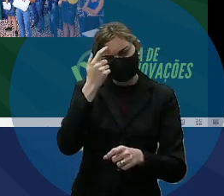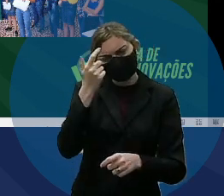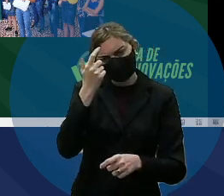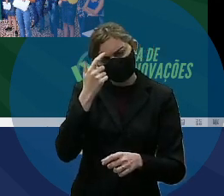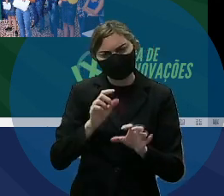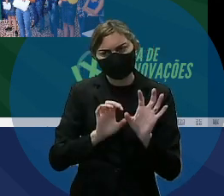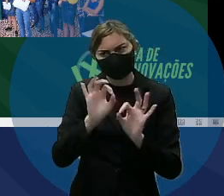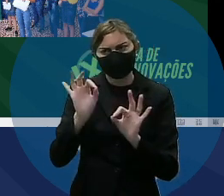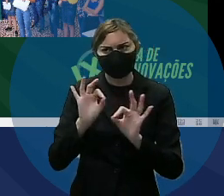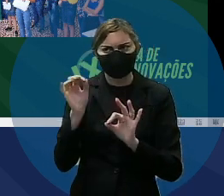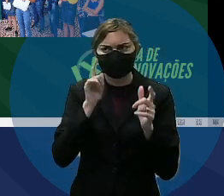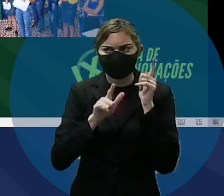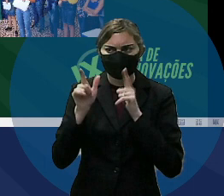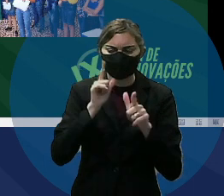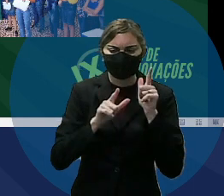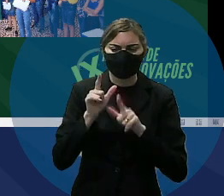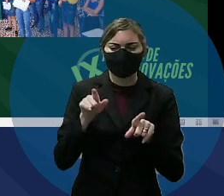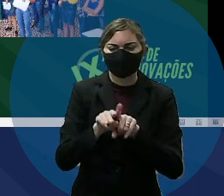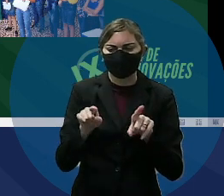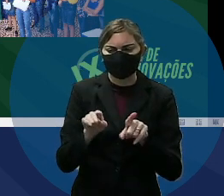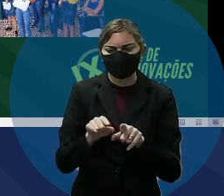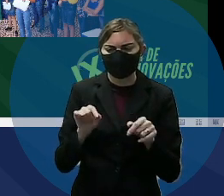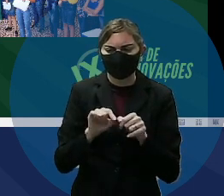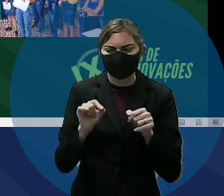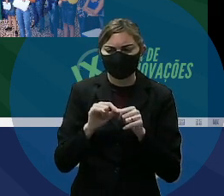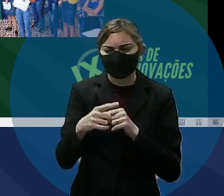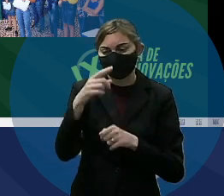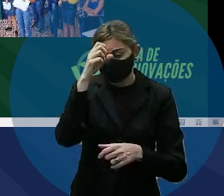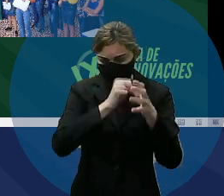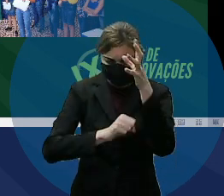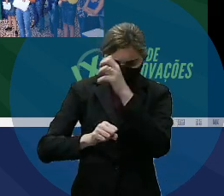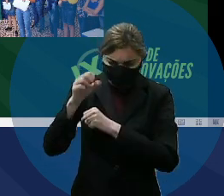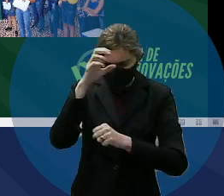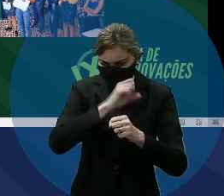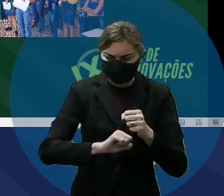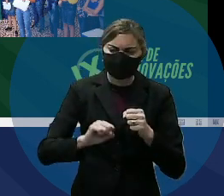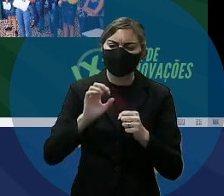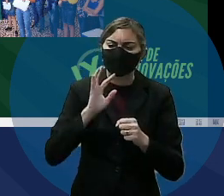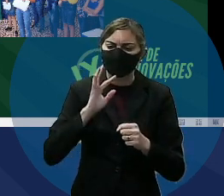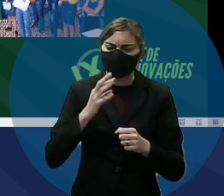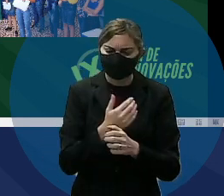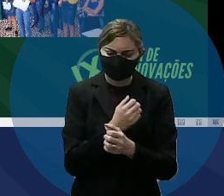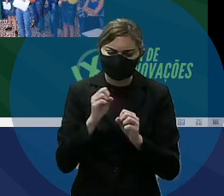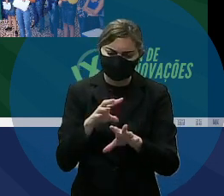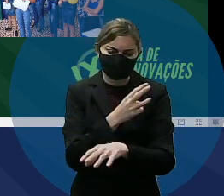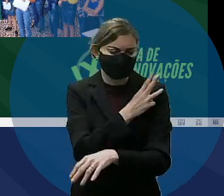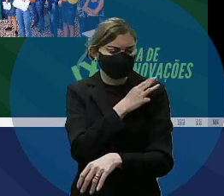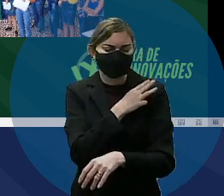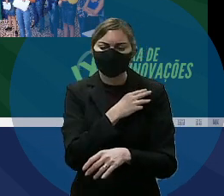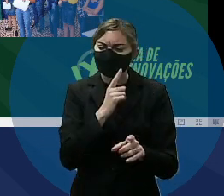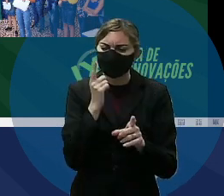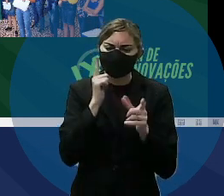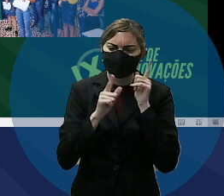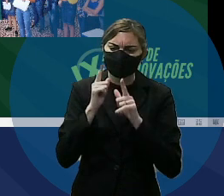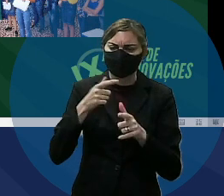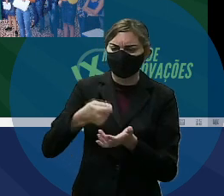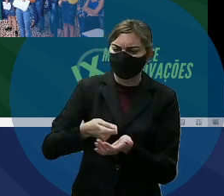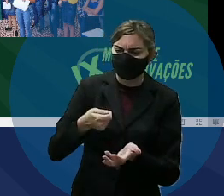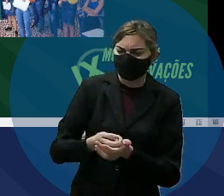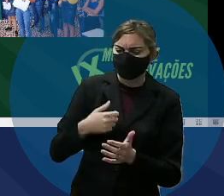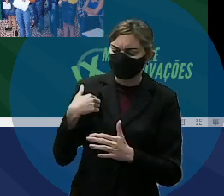resultados. Também foi fazer com que eles ampliem o conhecimento sobre os conteúdos do ensino médio, com significados e aplicações do